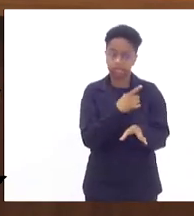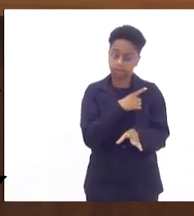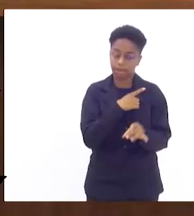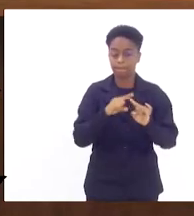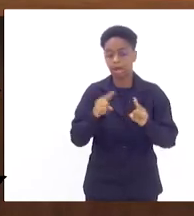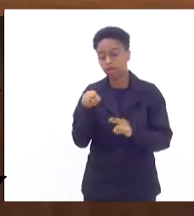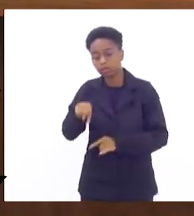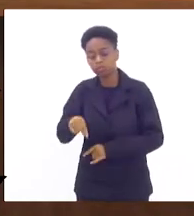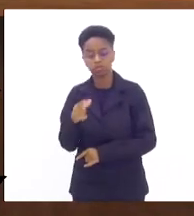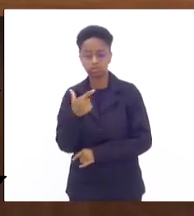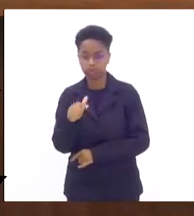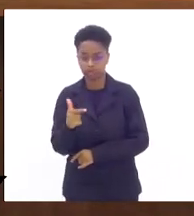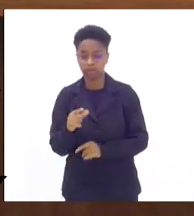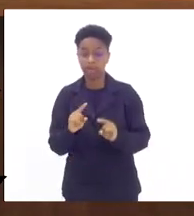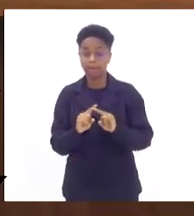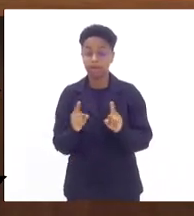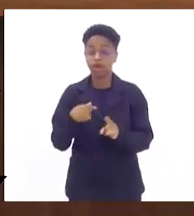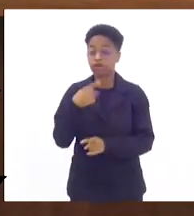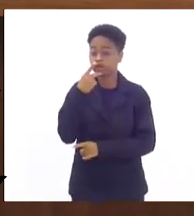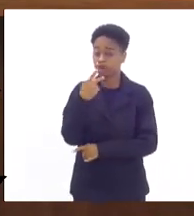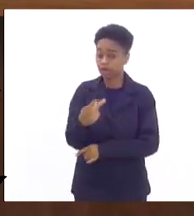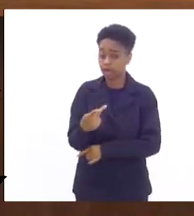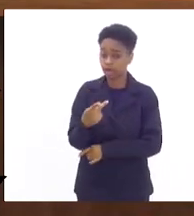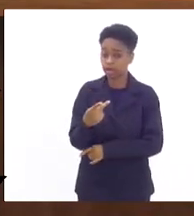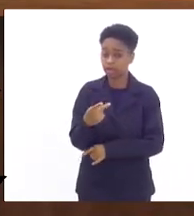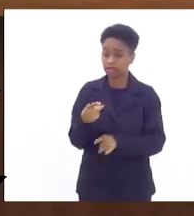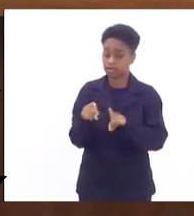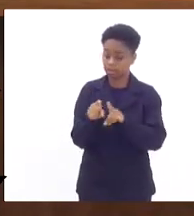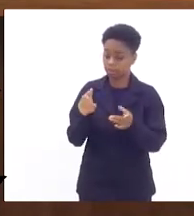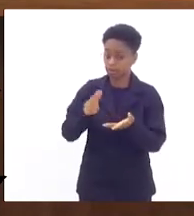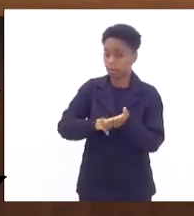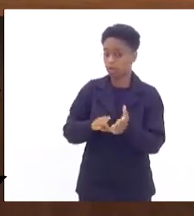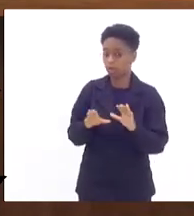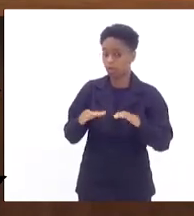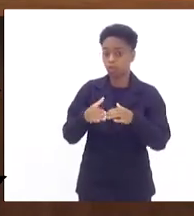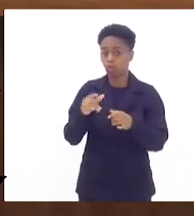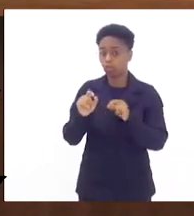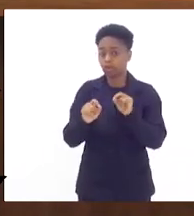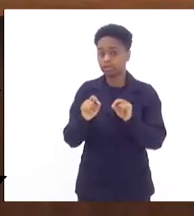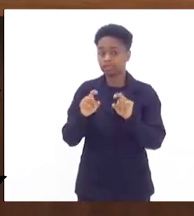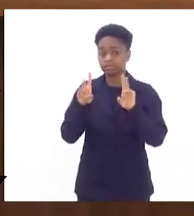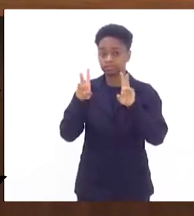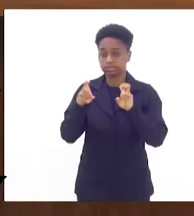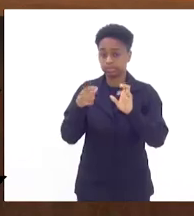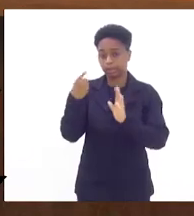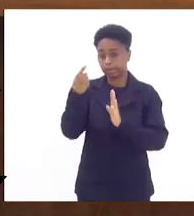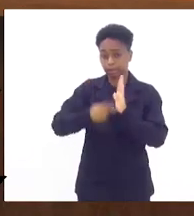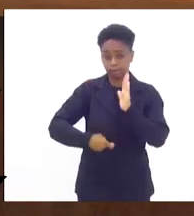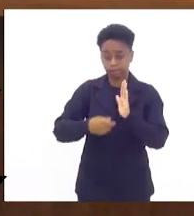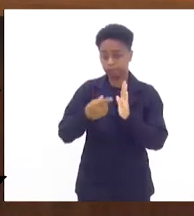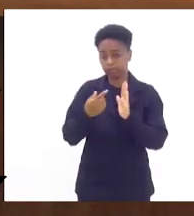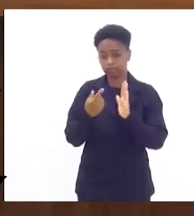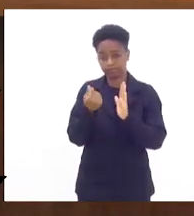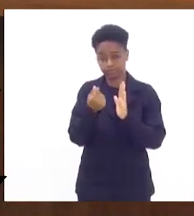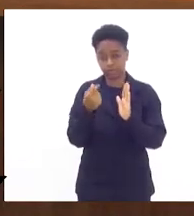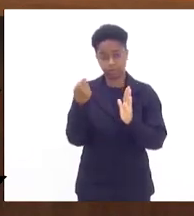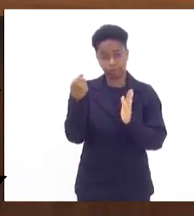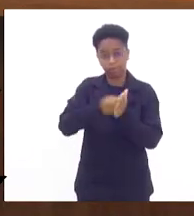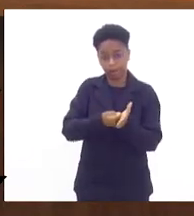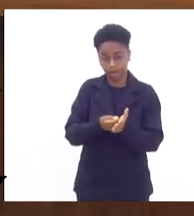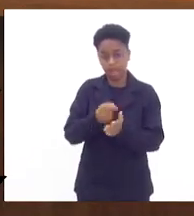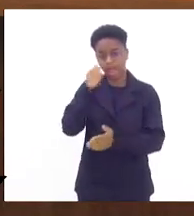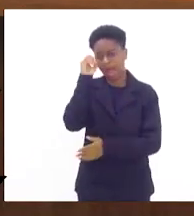disso. Eu venho falar aqui, deputado, e membros da comissão, é com relação ao sistema tarifário. É um absurdo